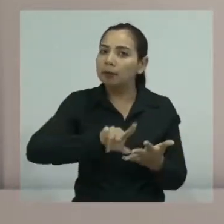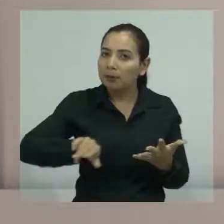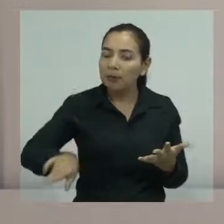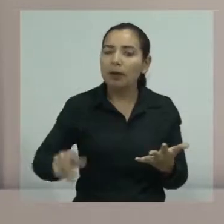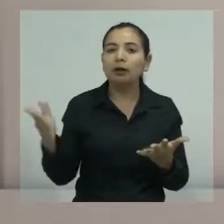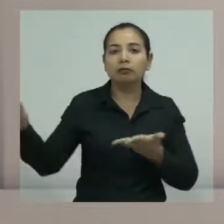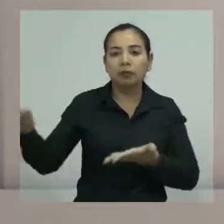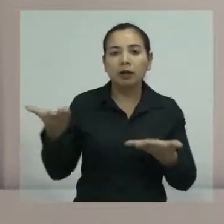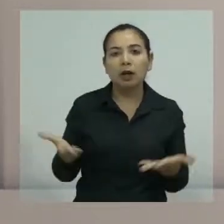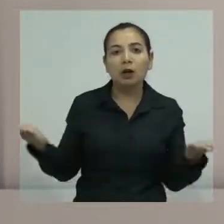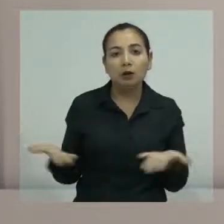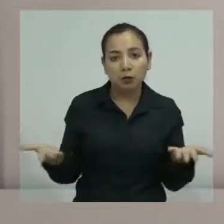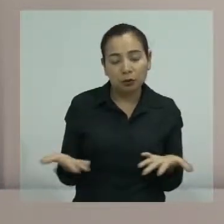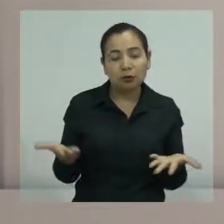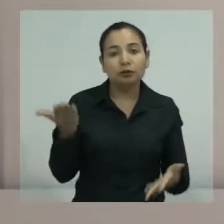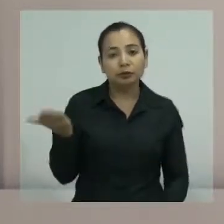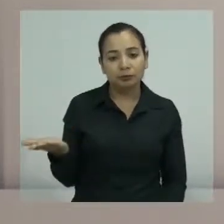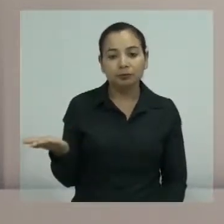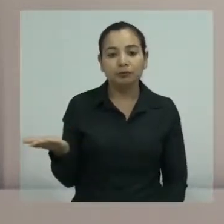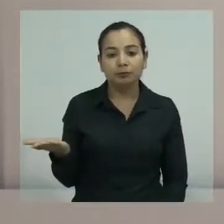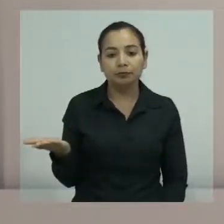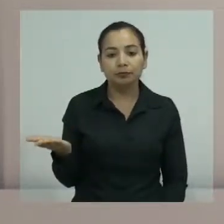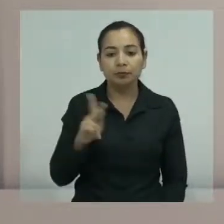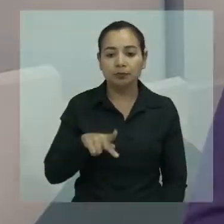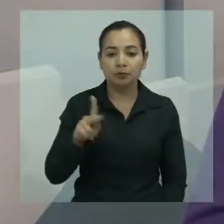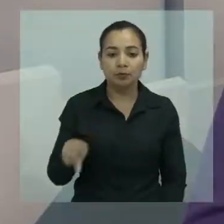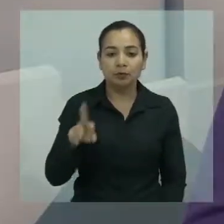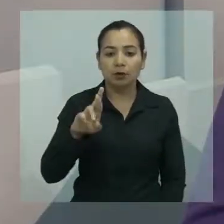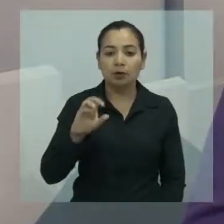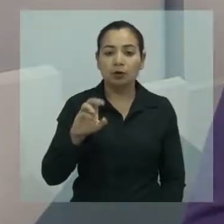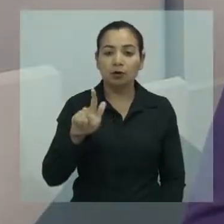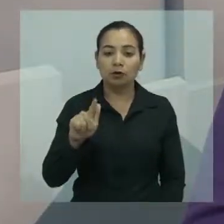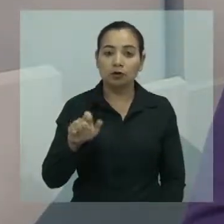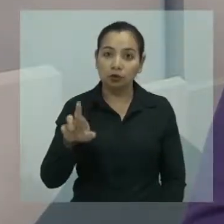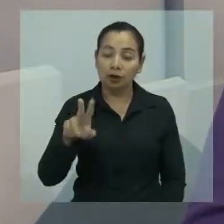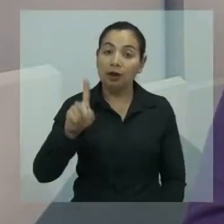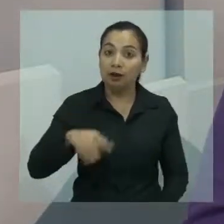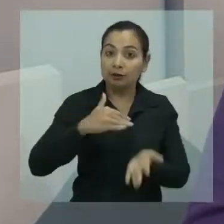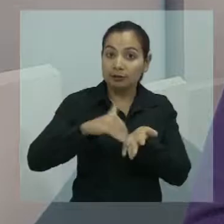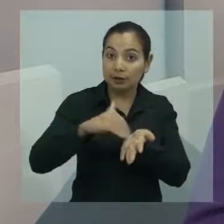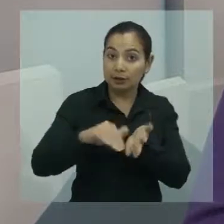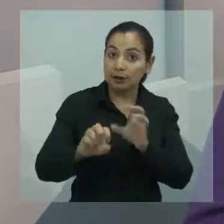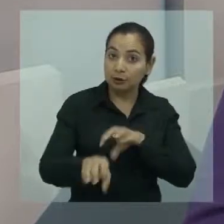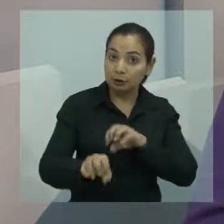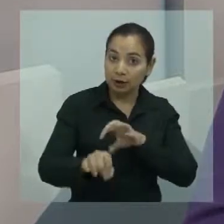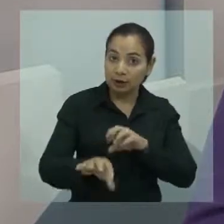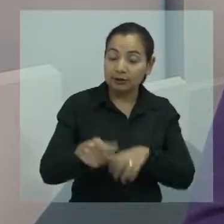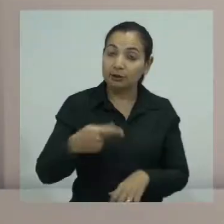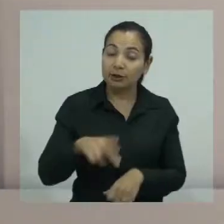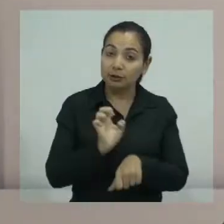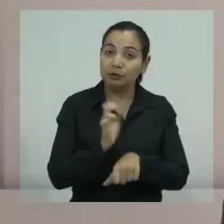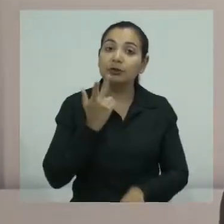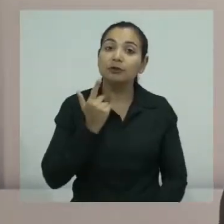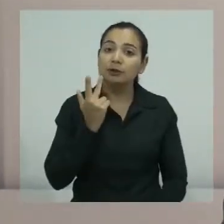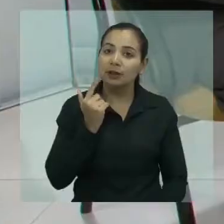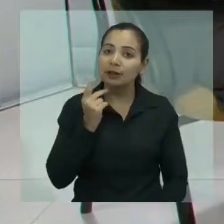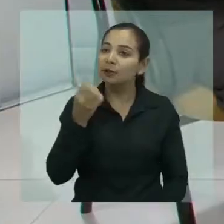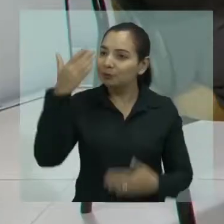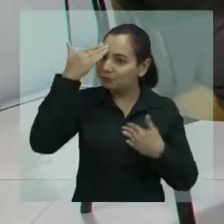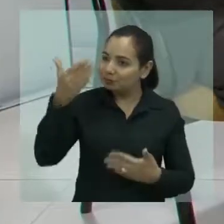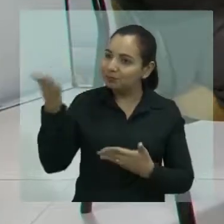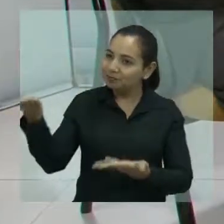colocado nessa questão. E para falar do IDEB e todas outras implicações, estamos recebendo aqui no estúdio da TV Fortaleza